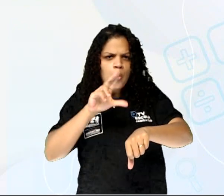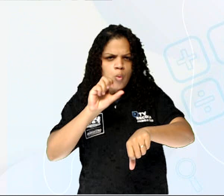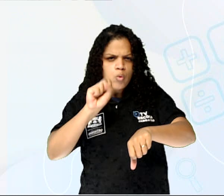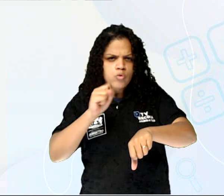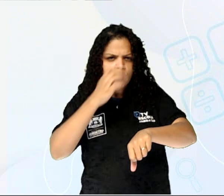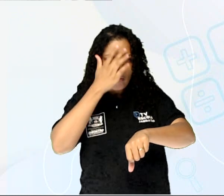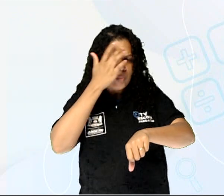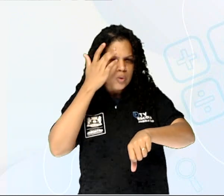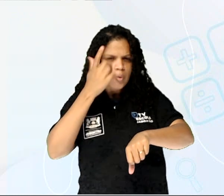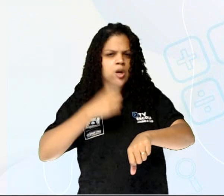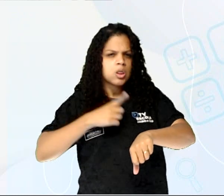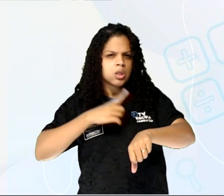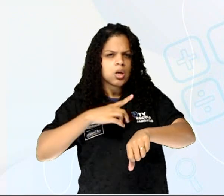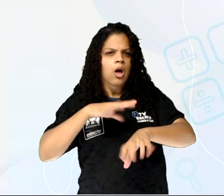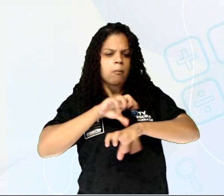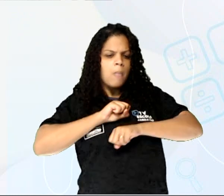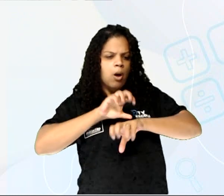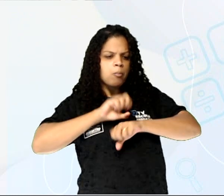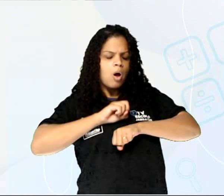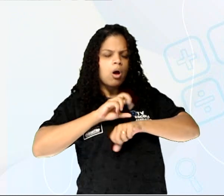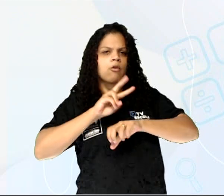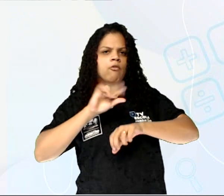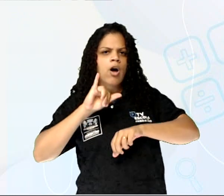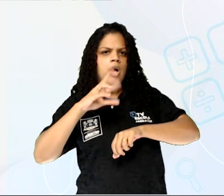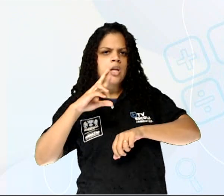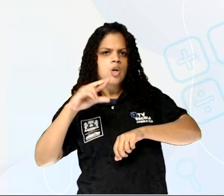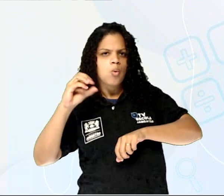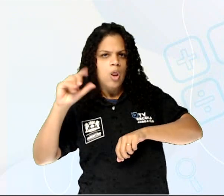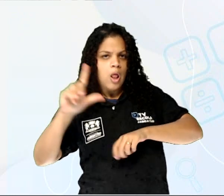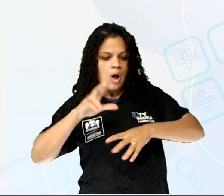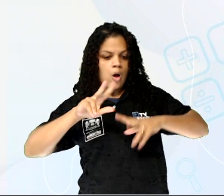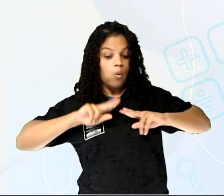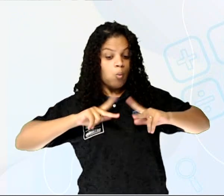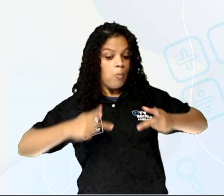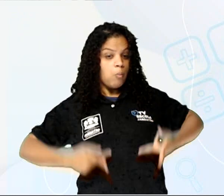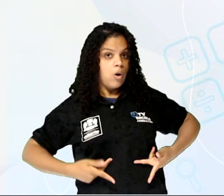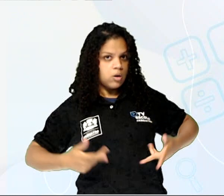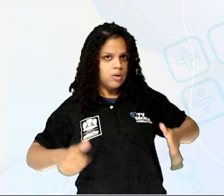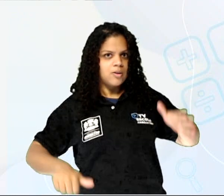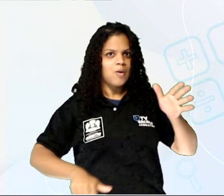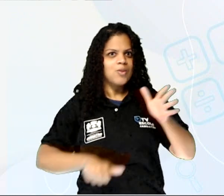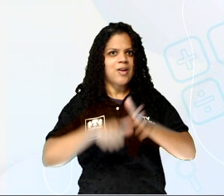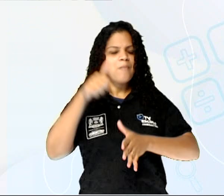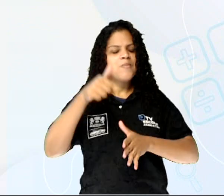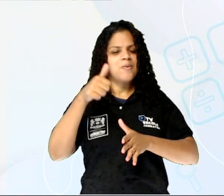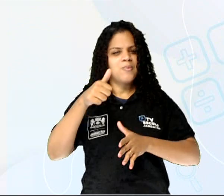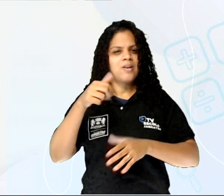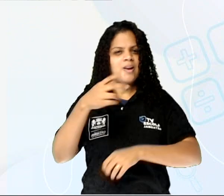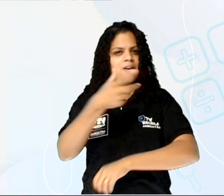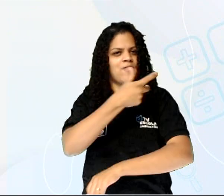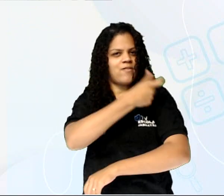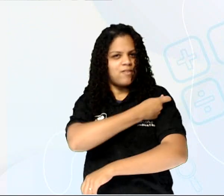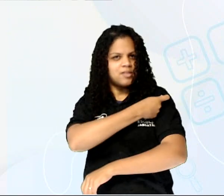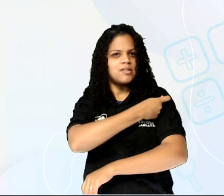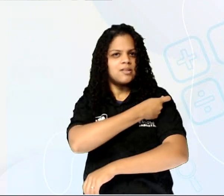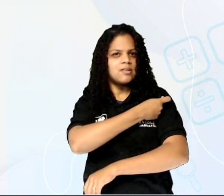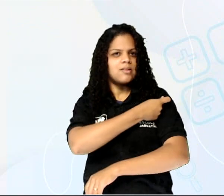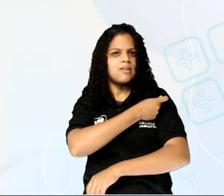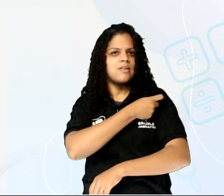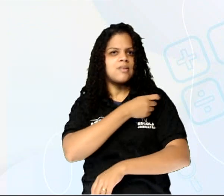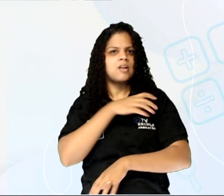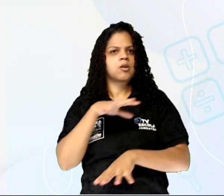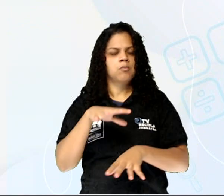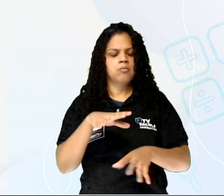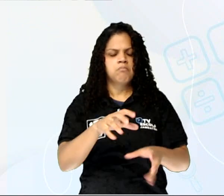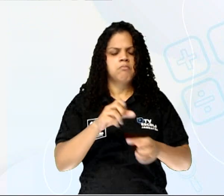humana. E o garoto não sofreu nada. Surgia aí a primeira vacina. Então, ele pegou a criança, fez